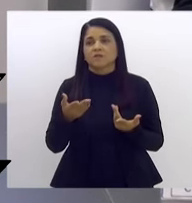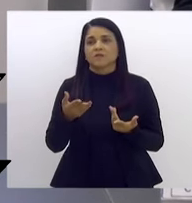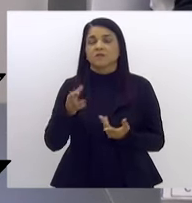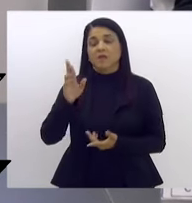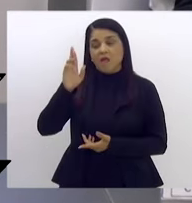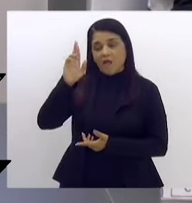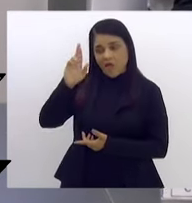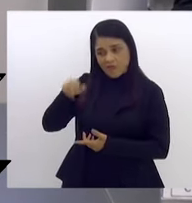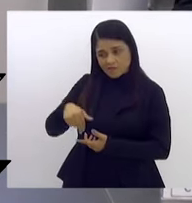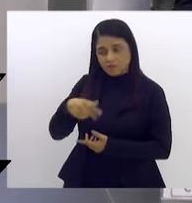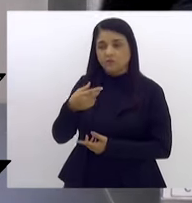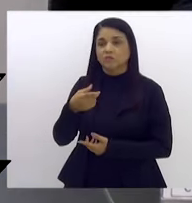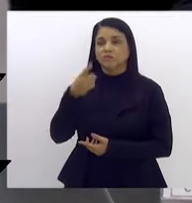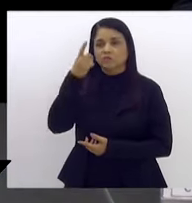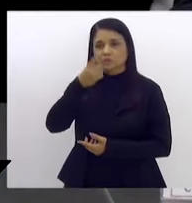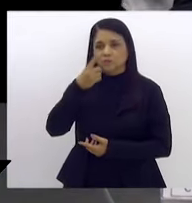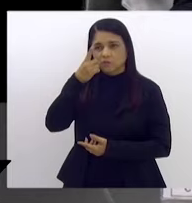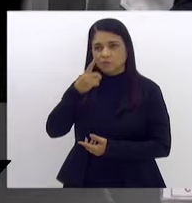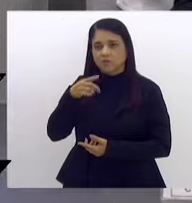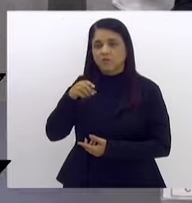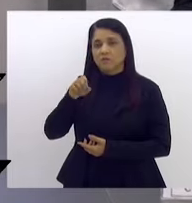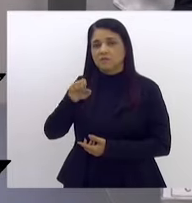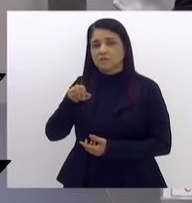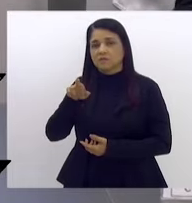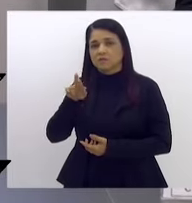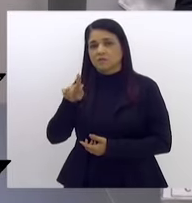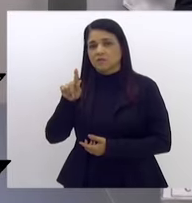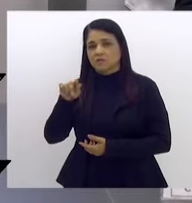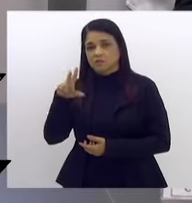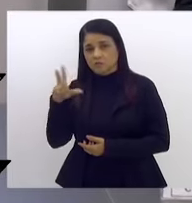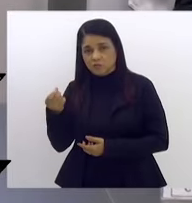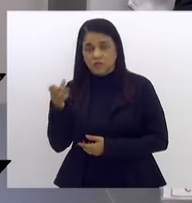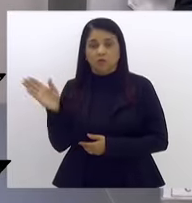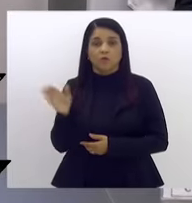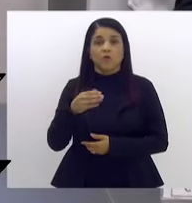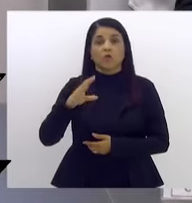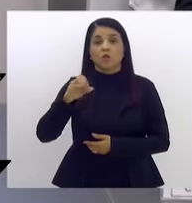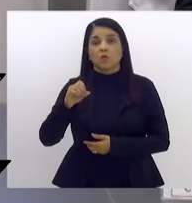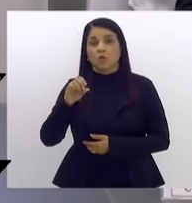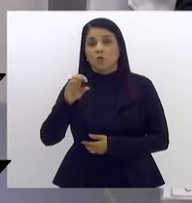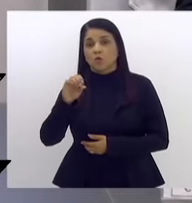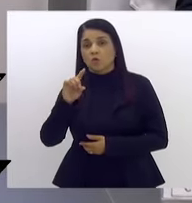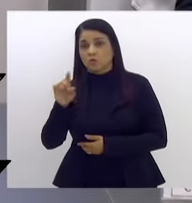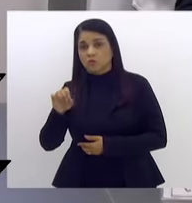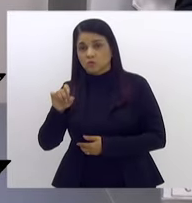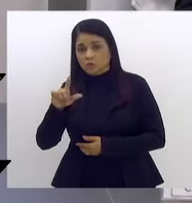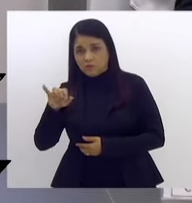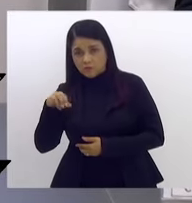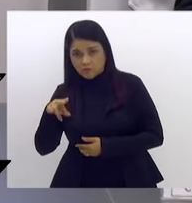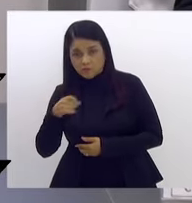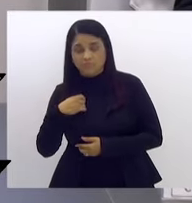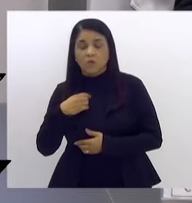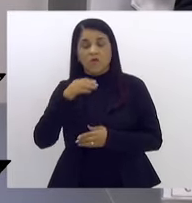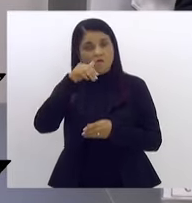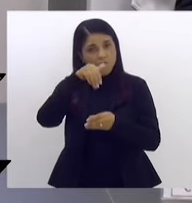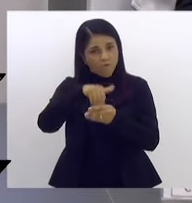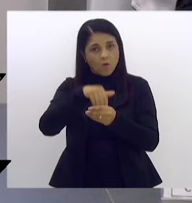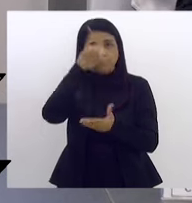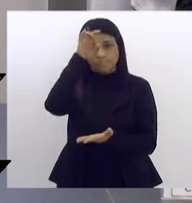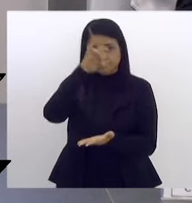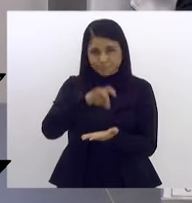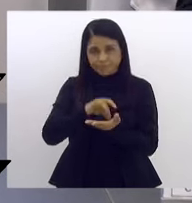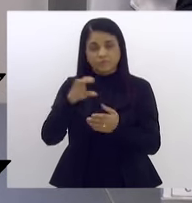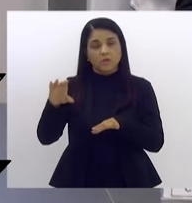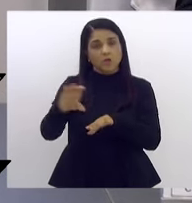Deputado Dr Serginho assiste Deputado deputado cosolo mas eu mantenho o meu voto original pela constitucionalidade primeiro porque